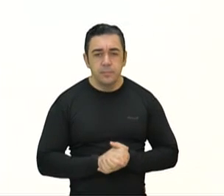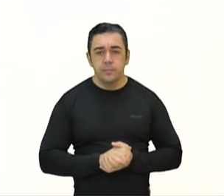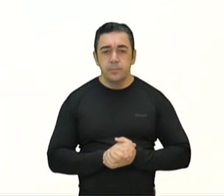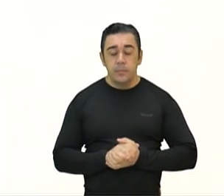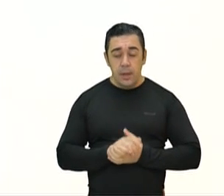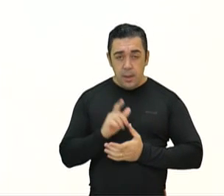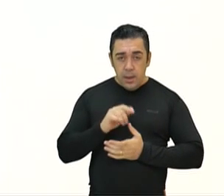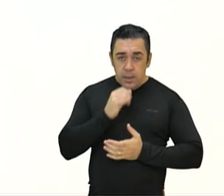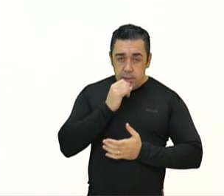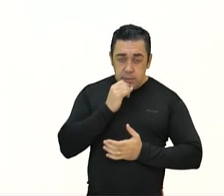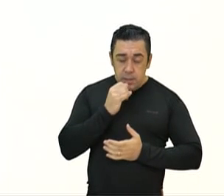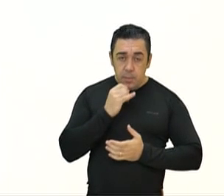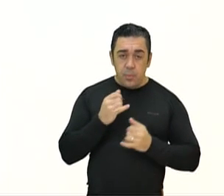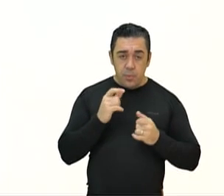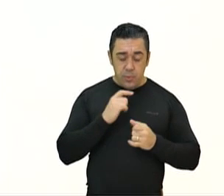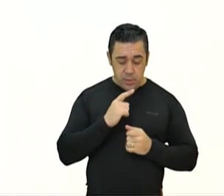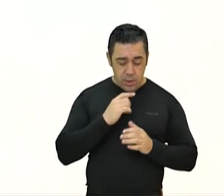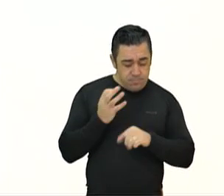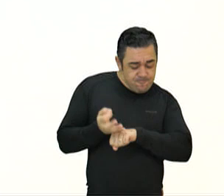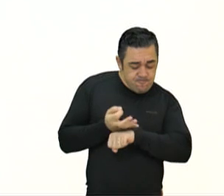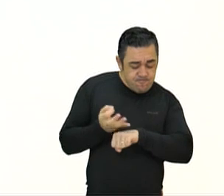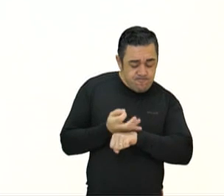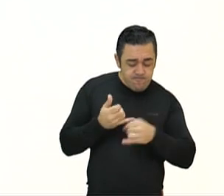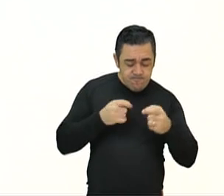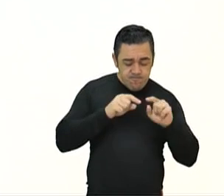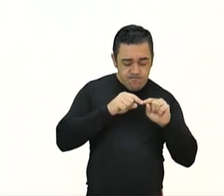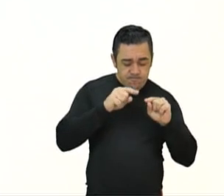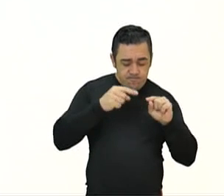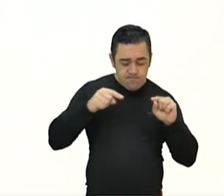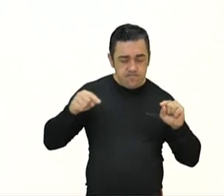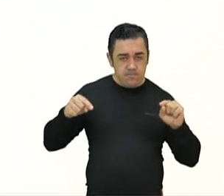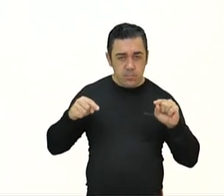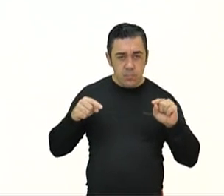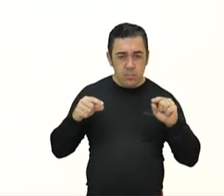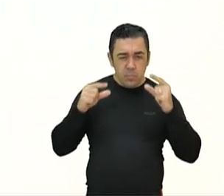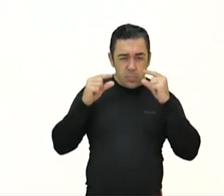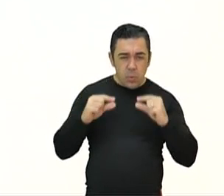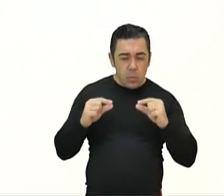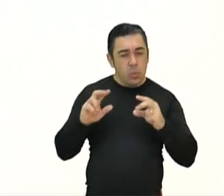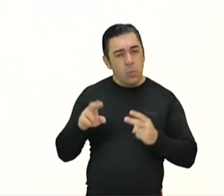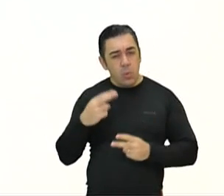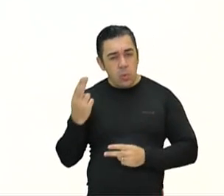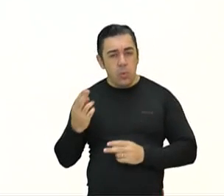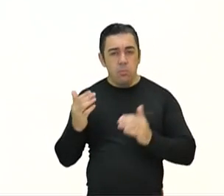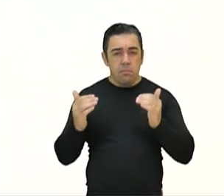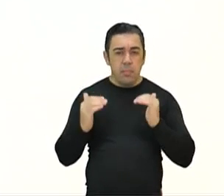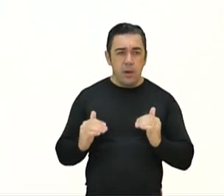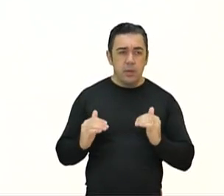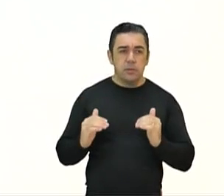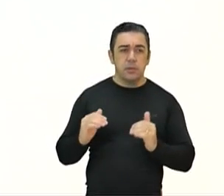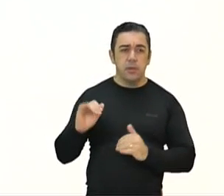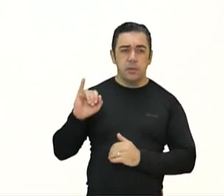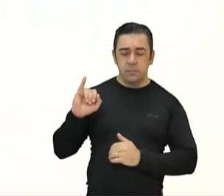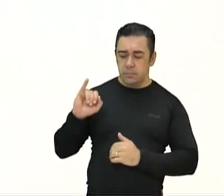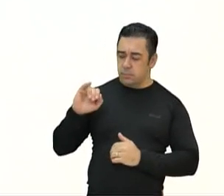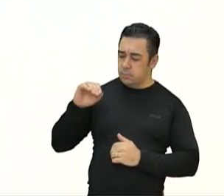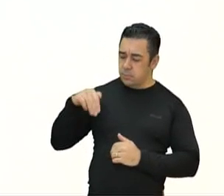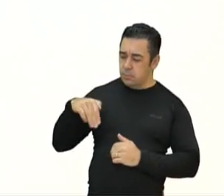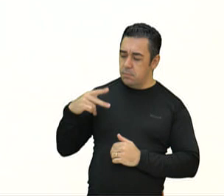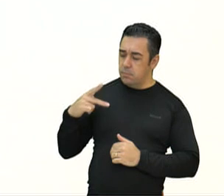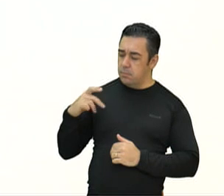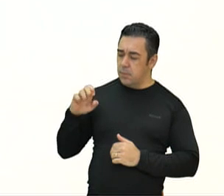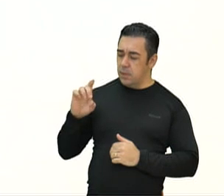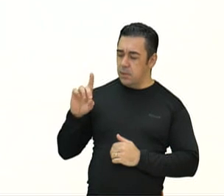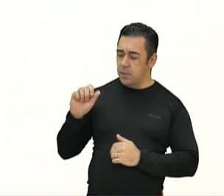Pequena resistência elétrica no circuito ou então baixa impedância, né? Baixa impedância. Essa palavra impedância está